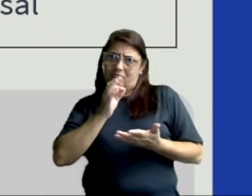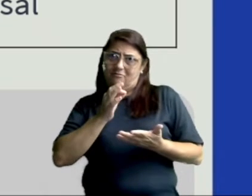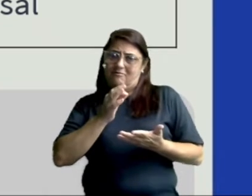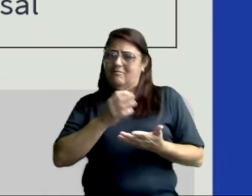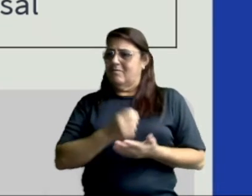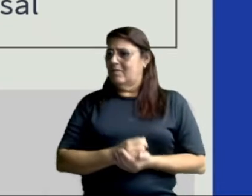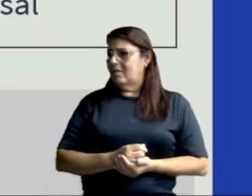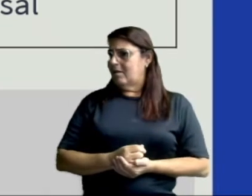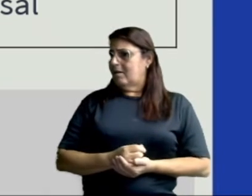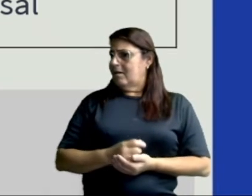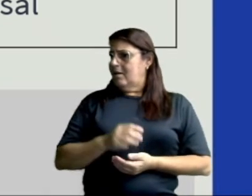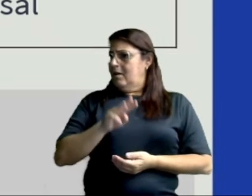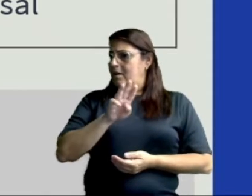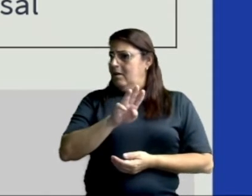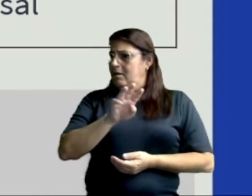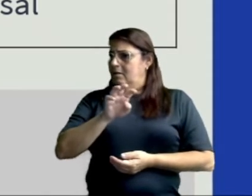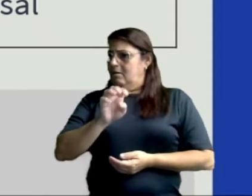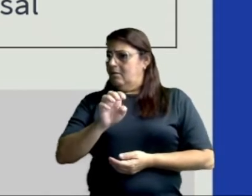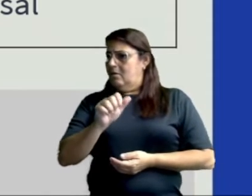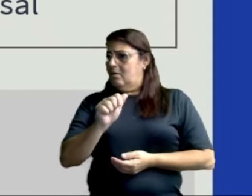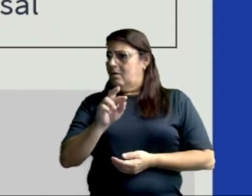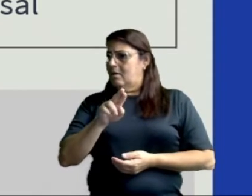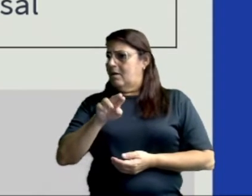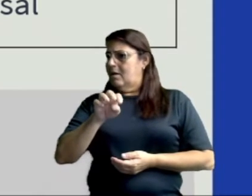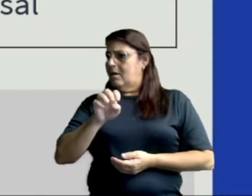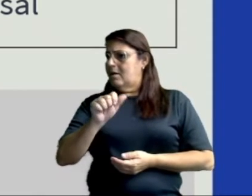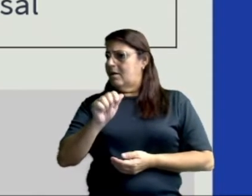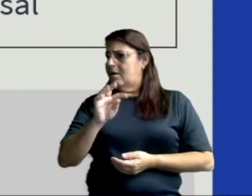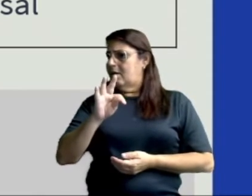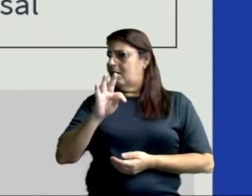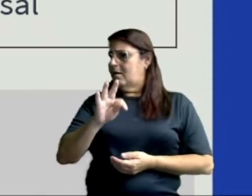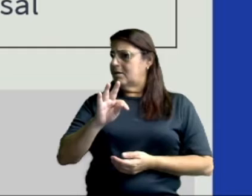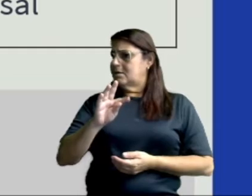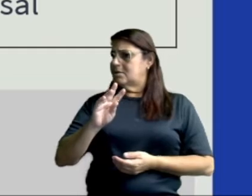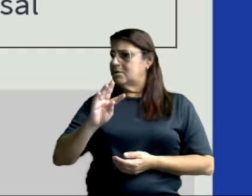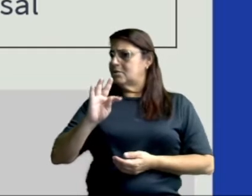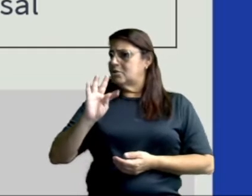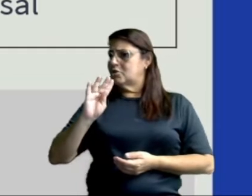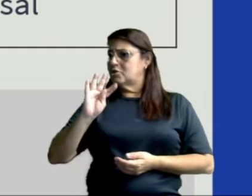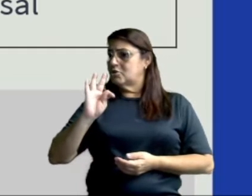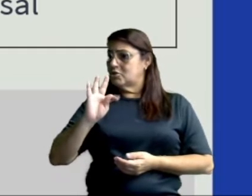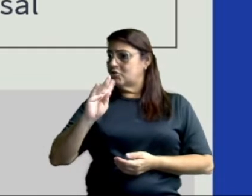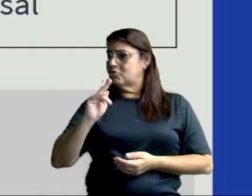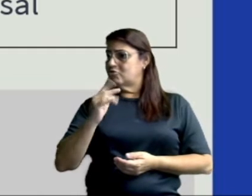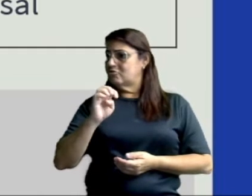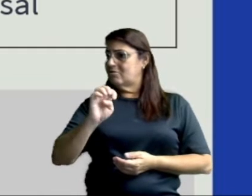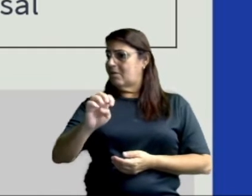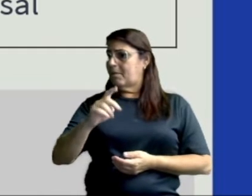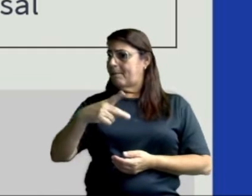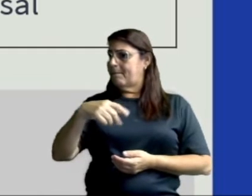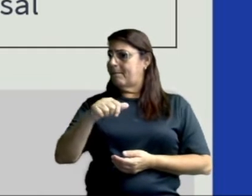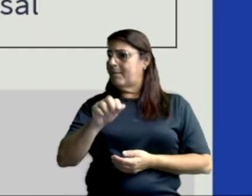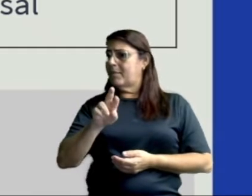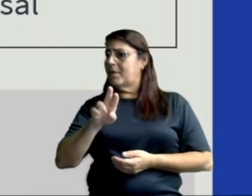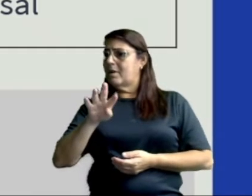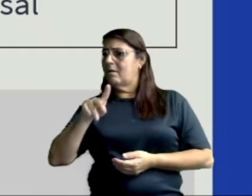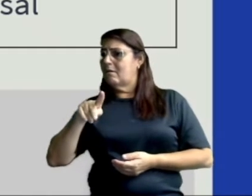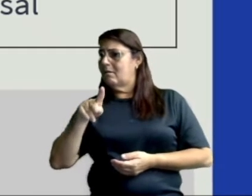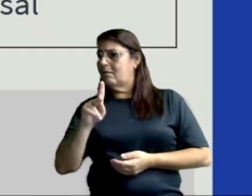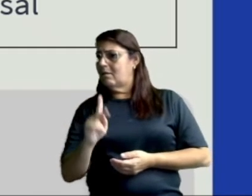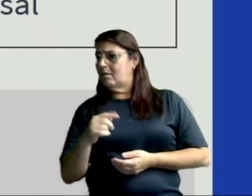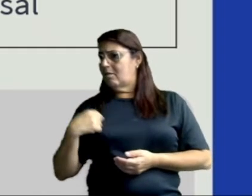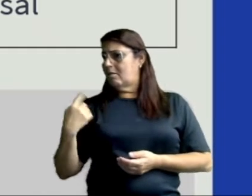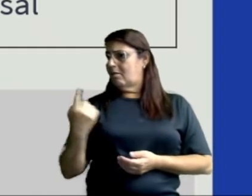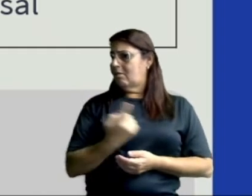be na forma de are. We are at the park. Nós estamos no parque. E com